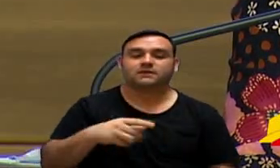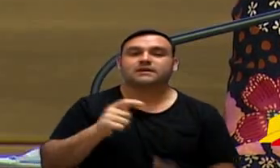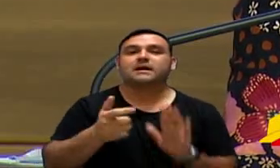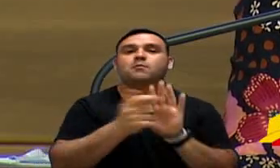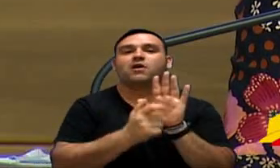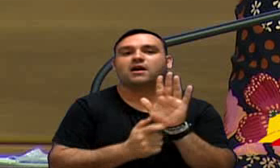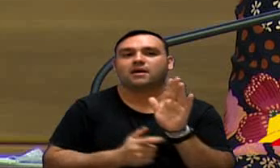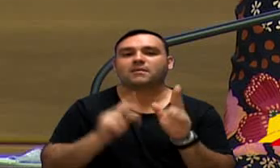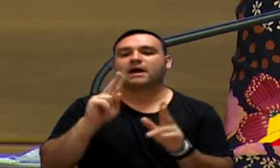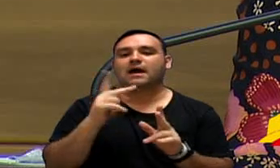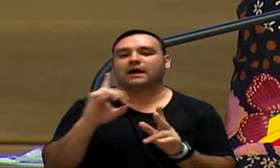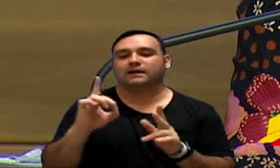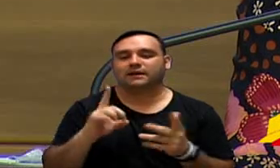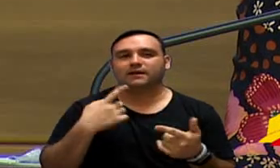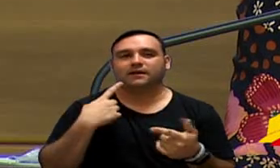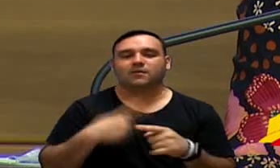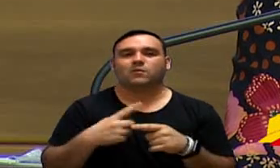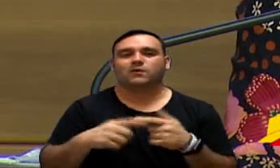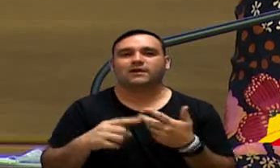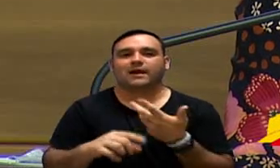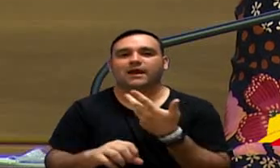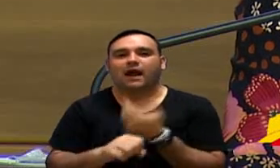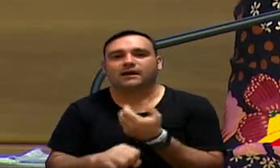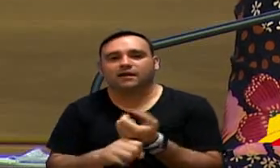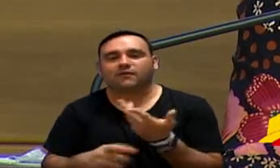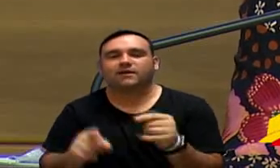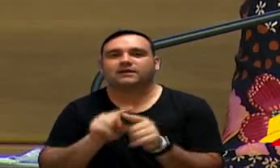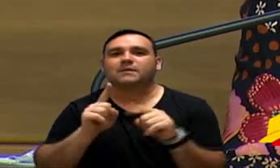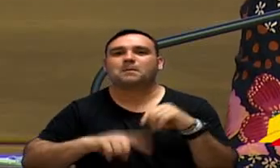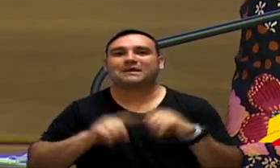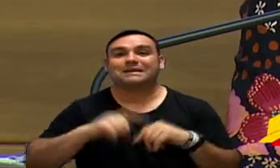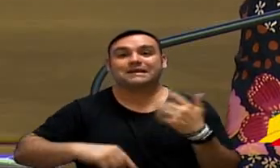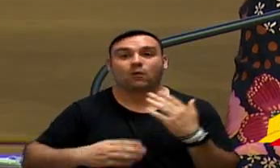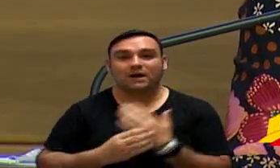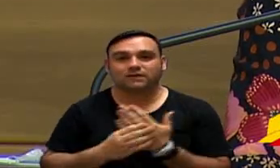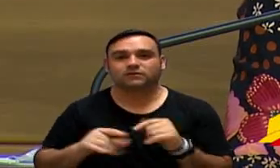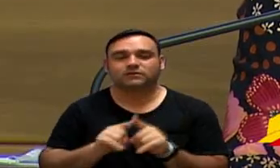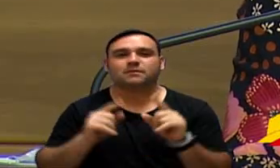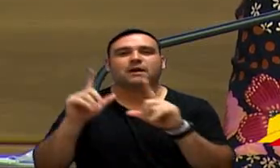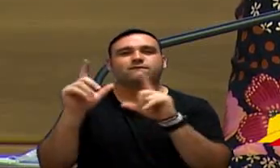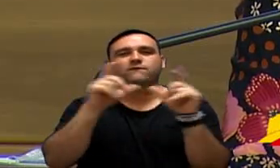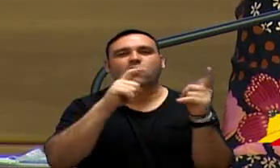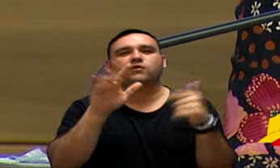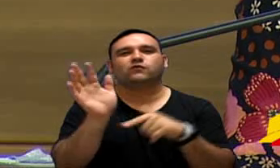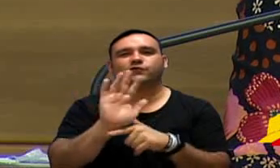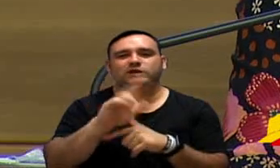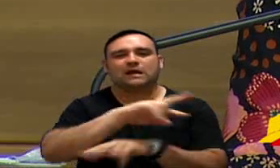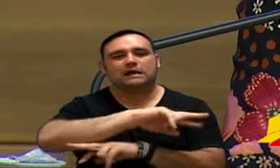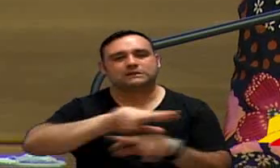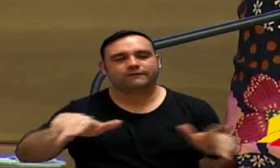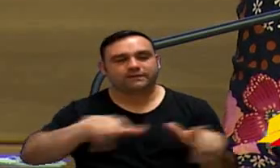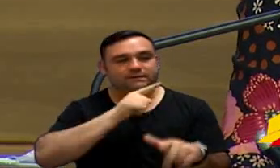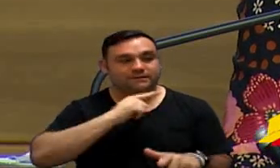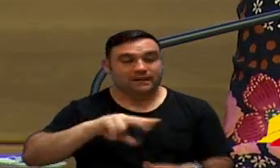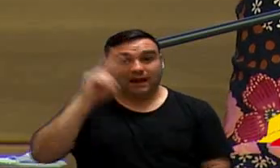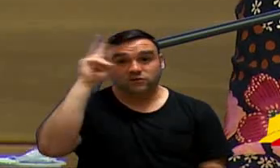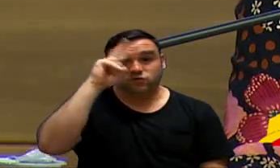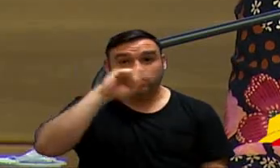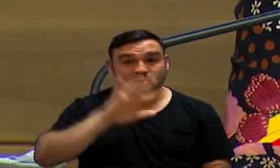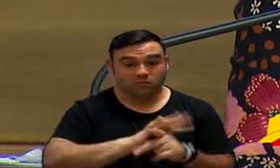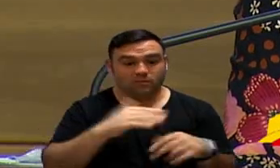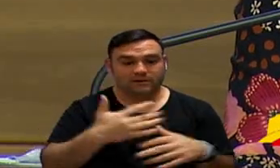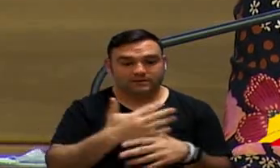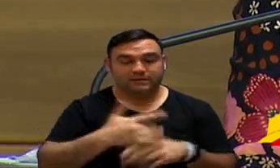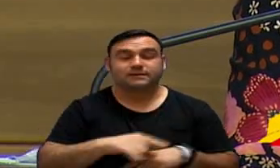software, em HD para arquivo de material, que é extremamente importante, fotografias, vídeos, isso tudo é história da